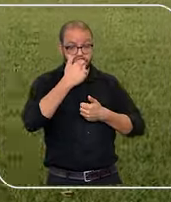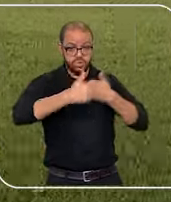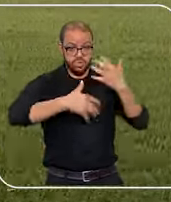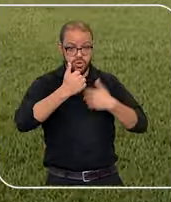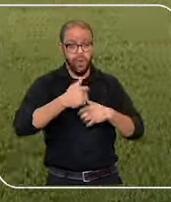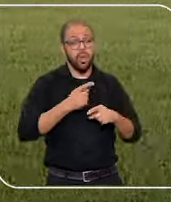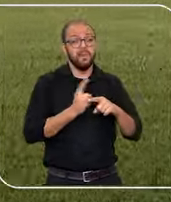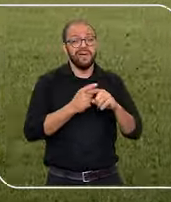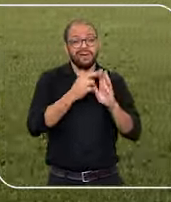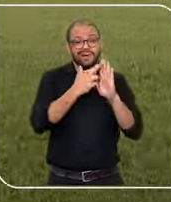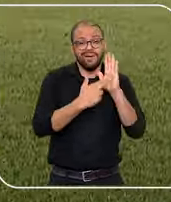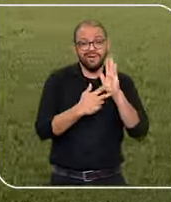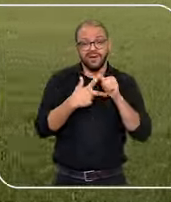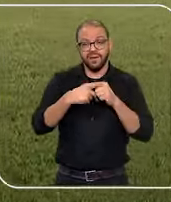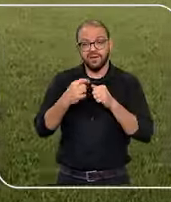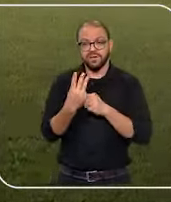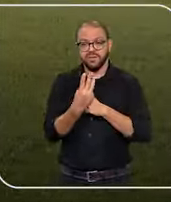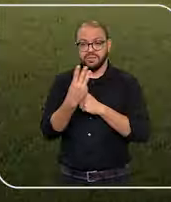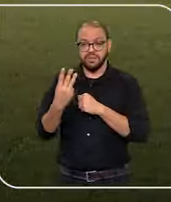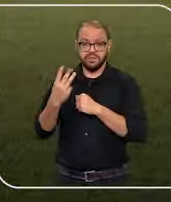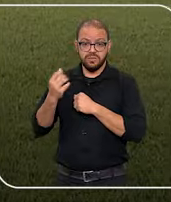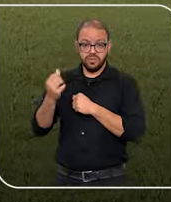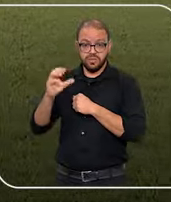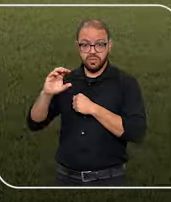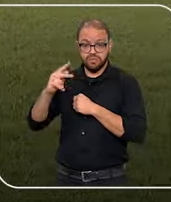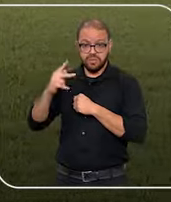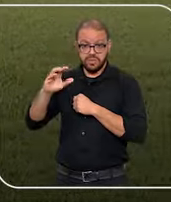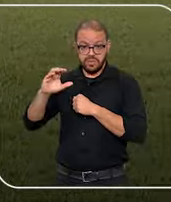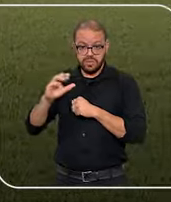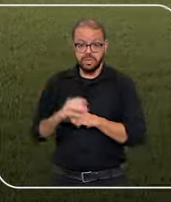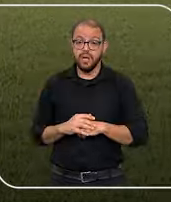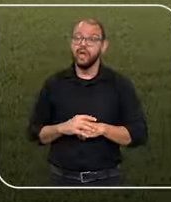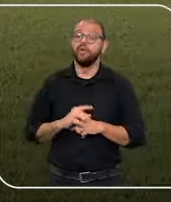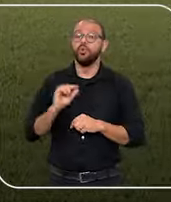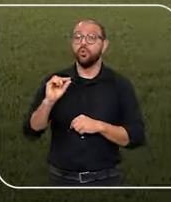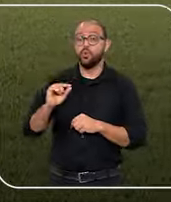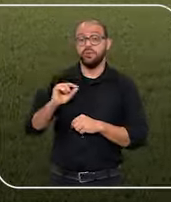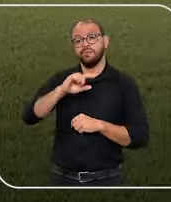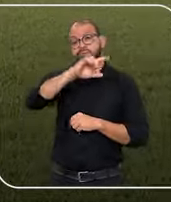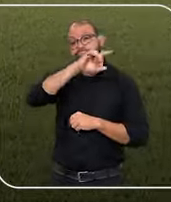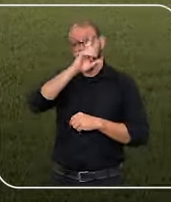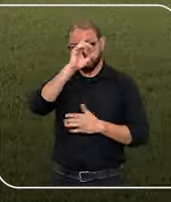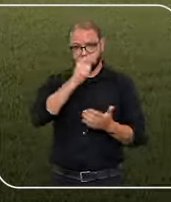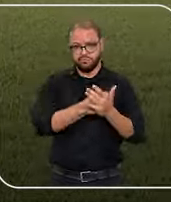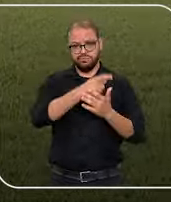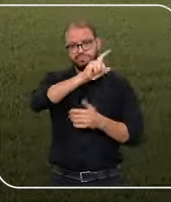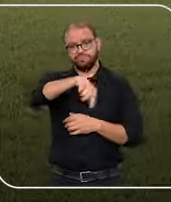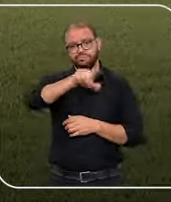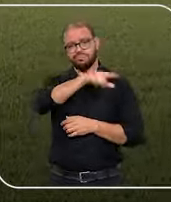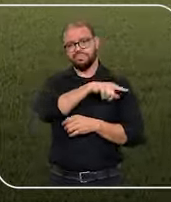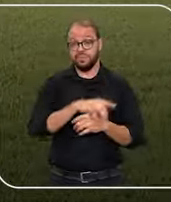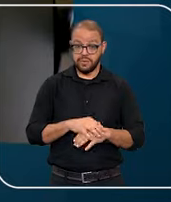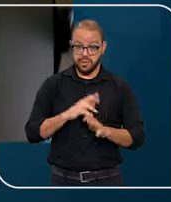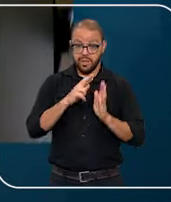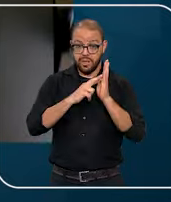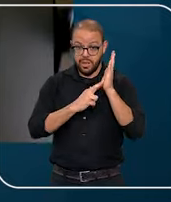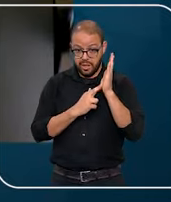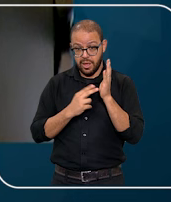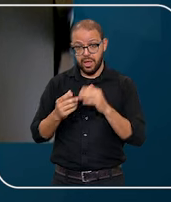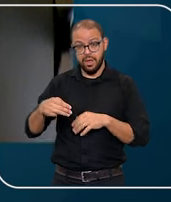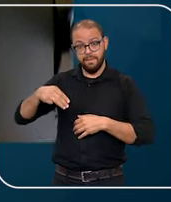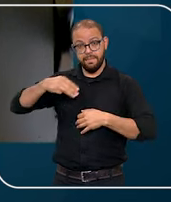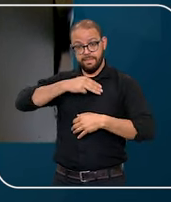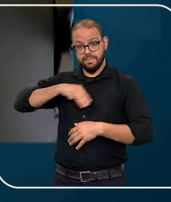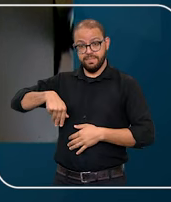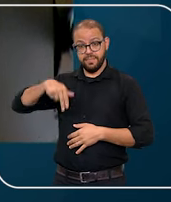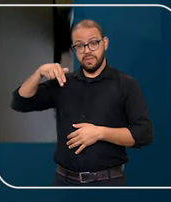Ele argumentou o descumprimento da regra do artigo 334 do CPC e isso tornaria nula a sentença. A relatora do